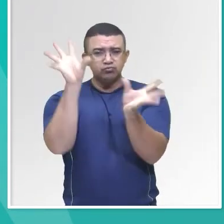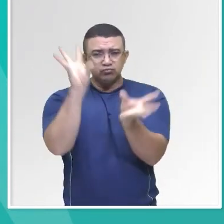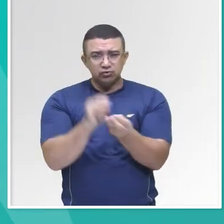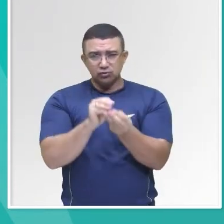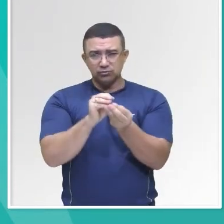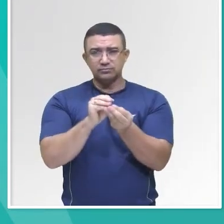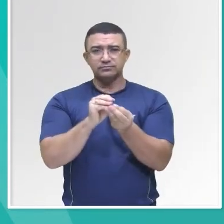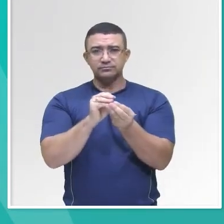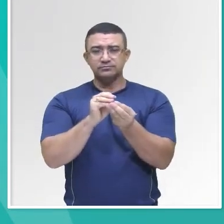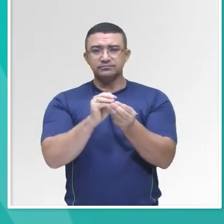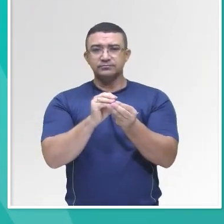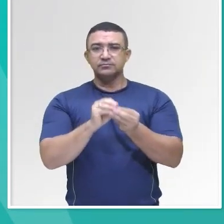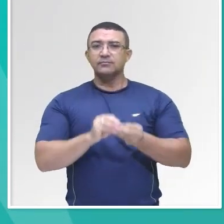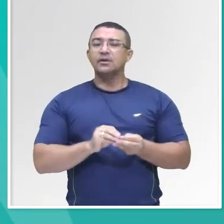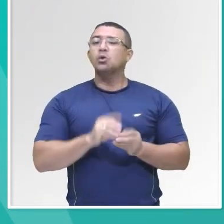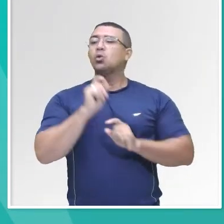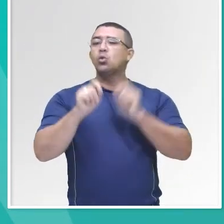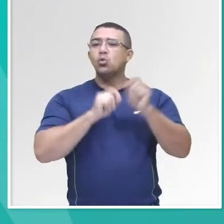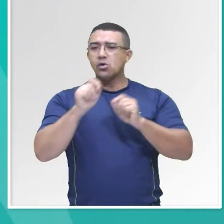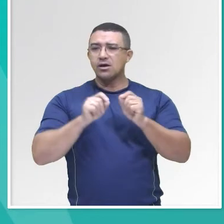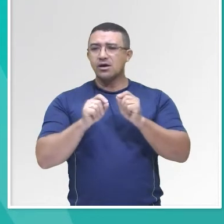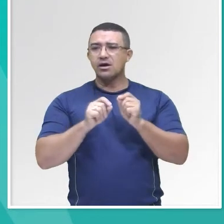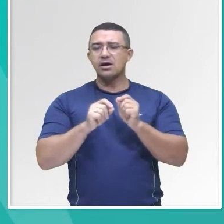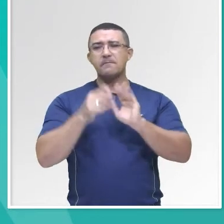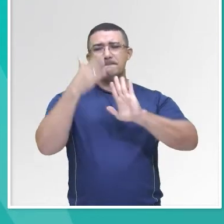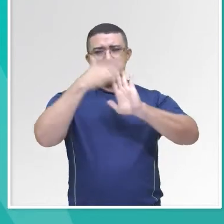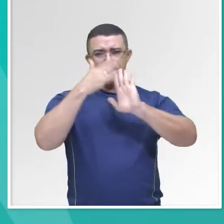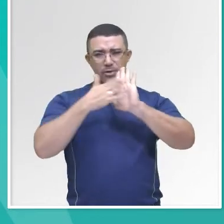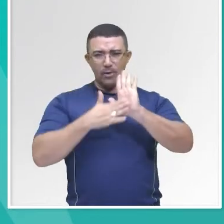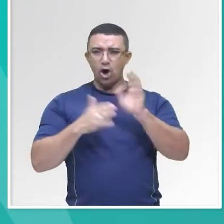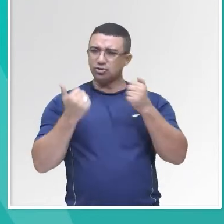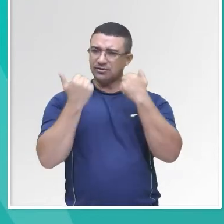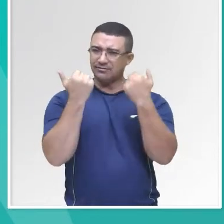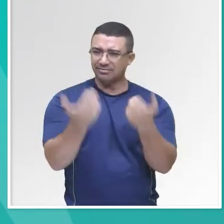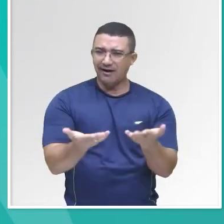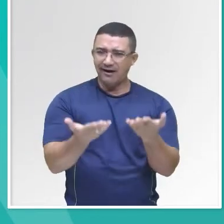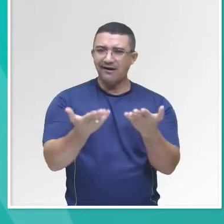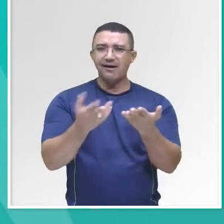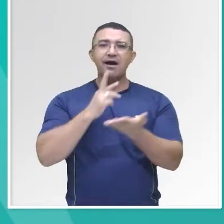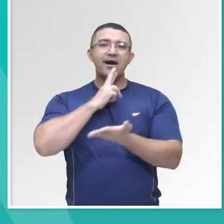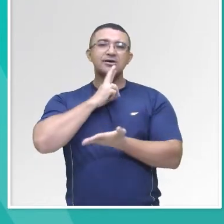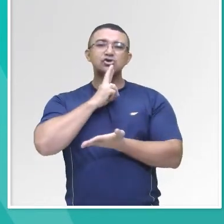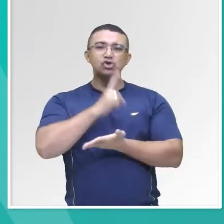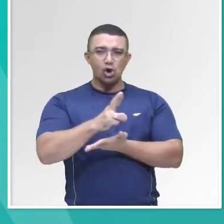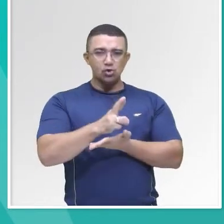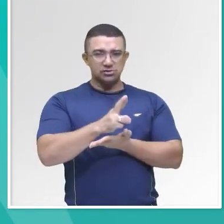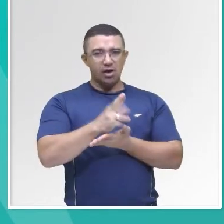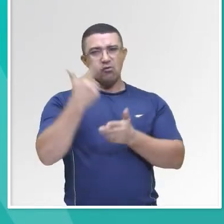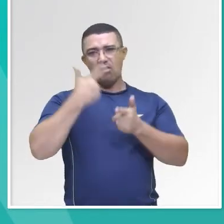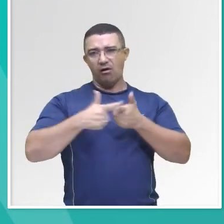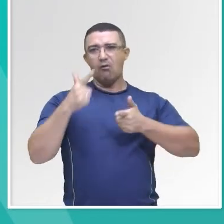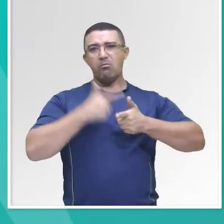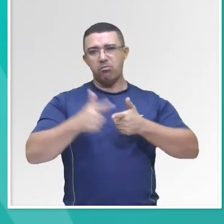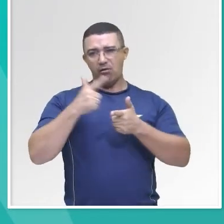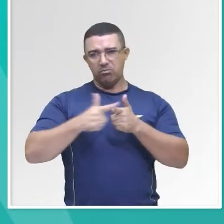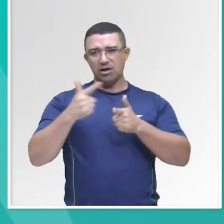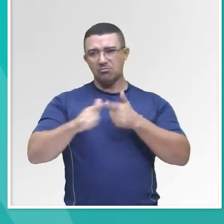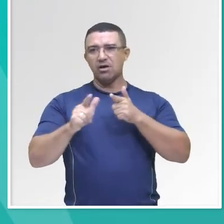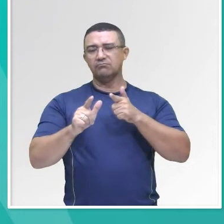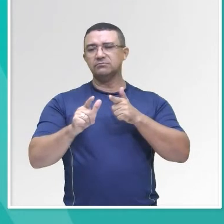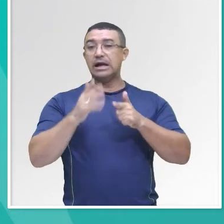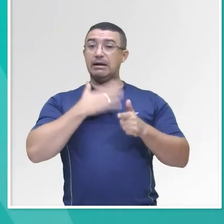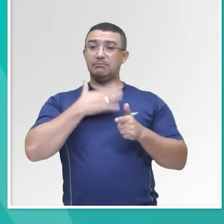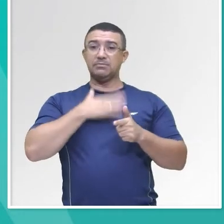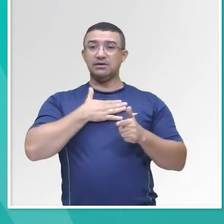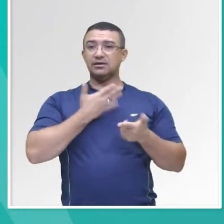propor, eu vou dar sugestões, tá? Aqui, ao meu